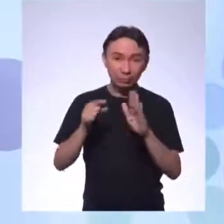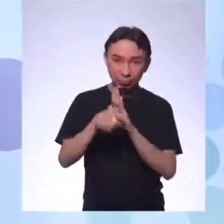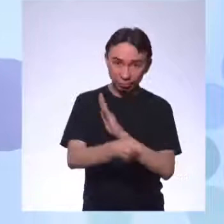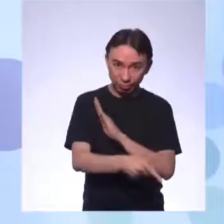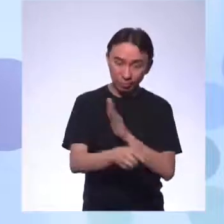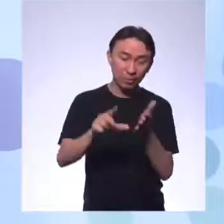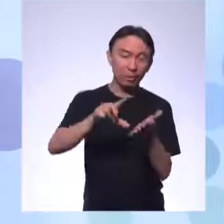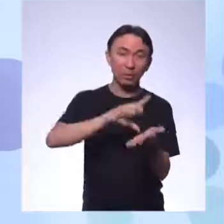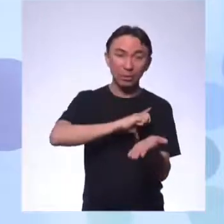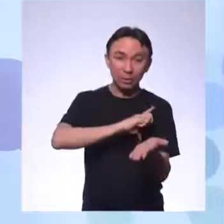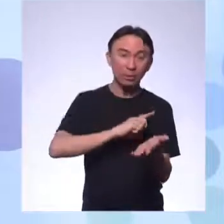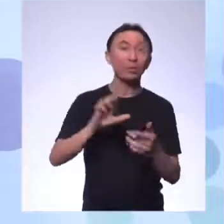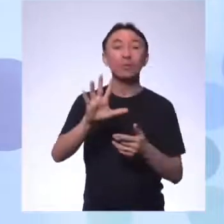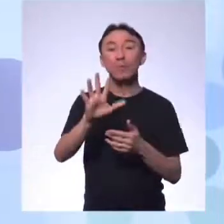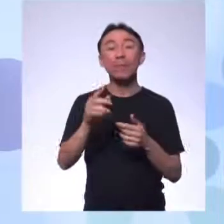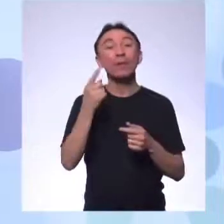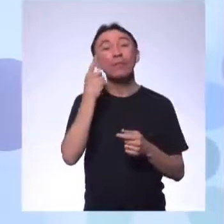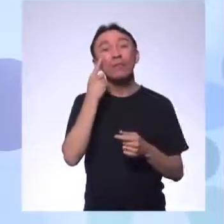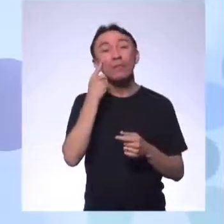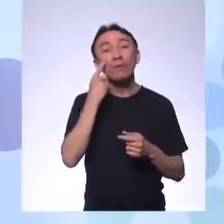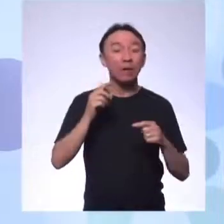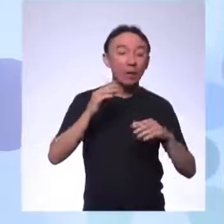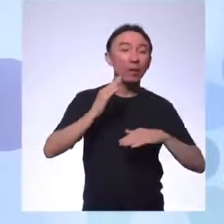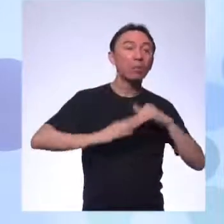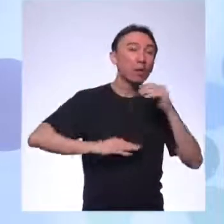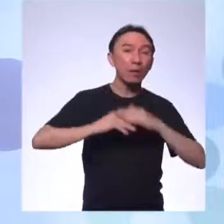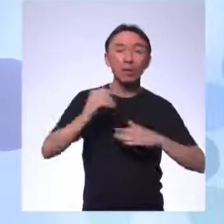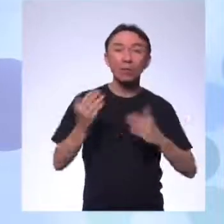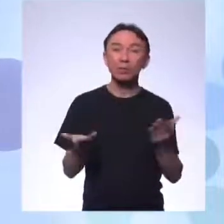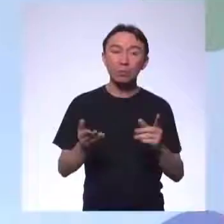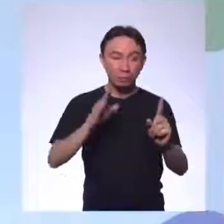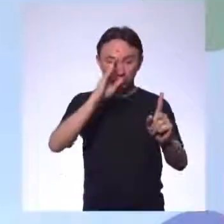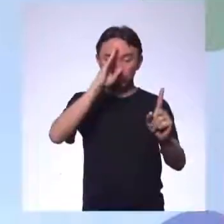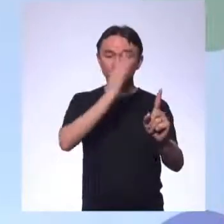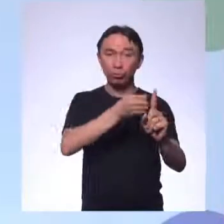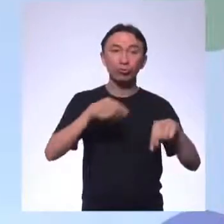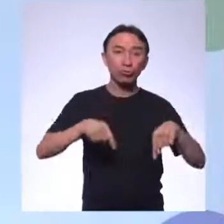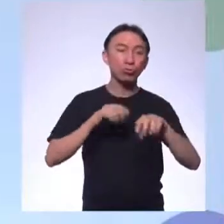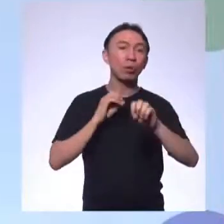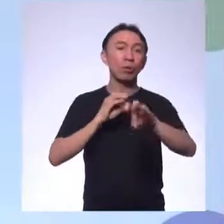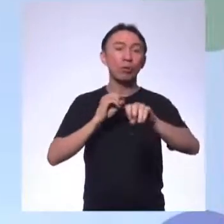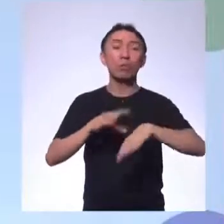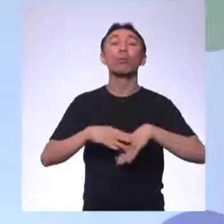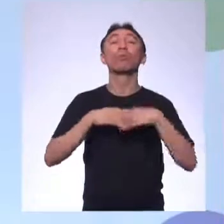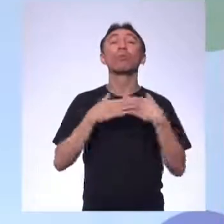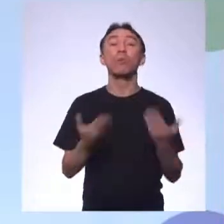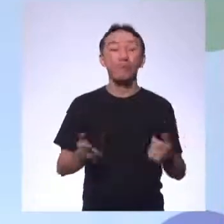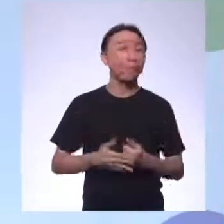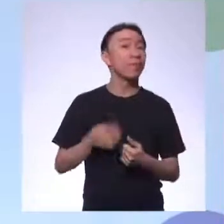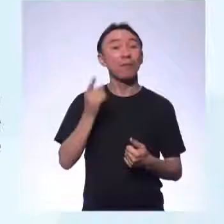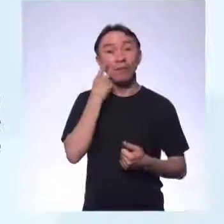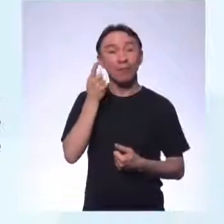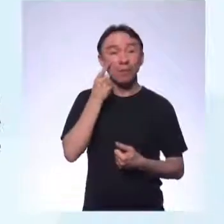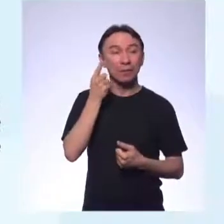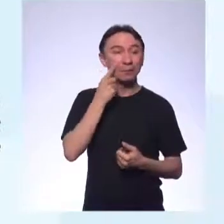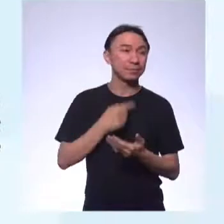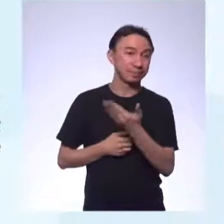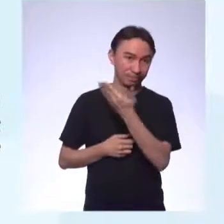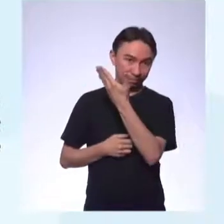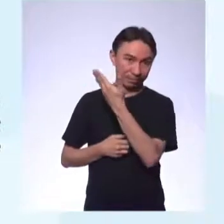Tayana, quais são as habilidades e qual é o objetivo da aula de hoje? Vamos aí às habilidades e objetivos desta aula.